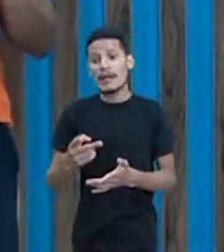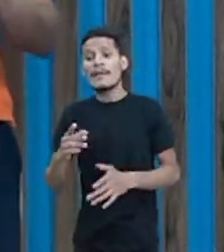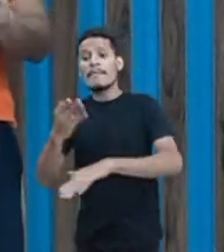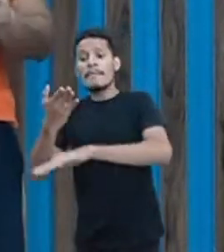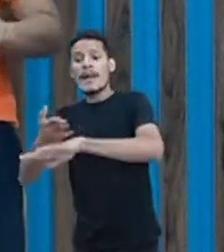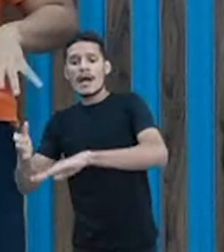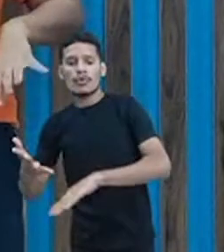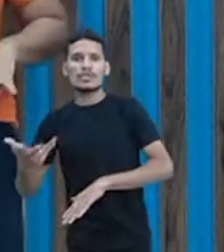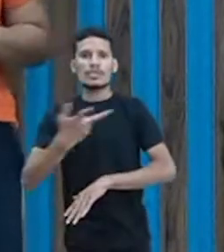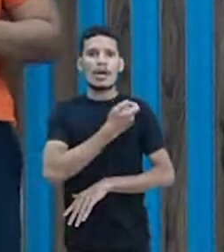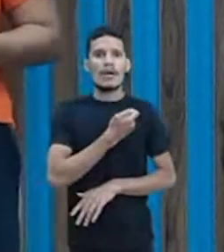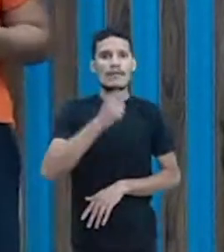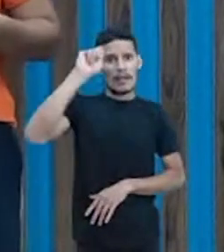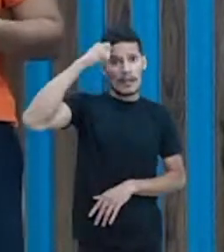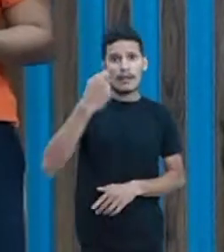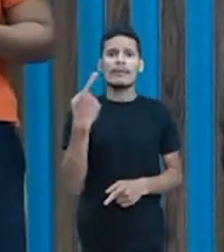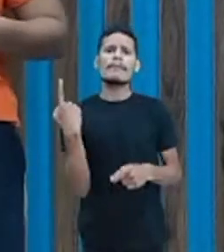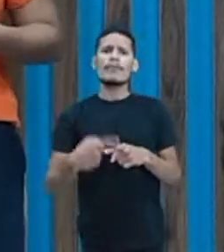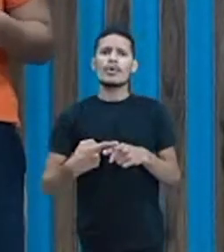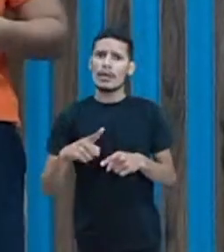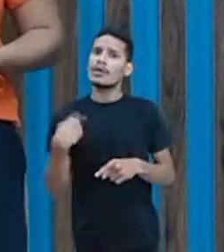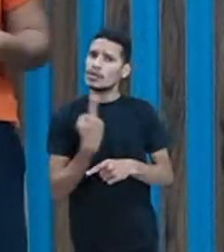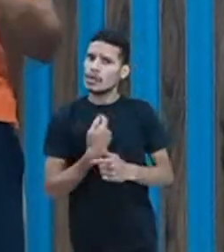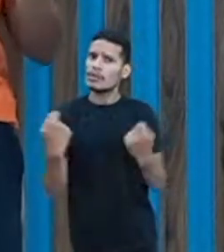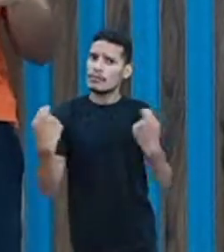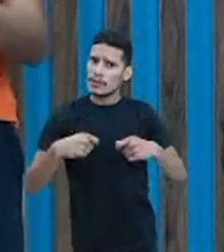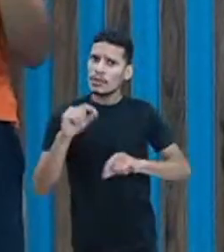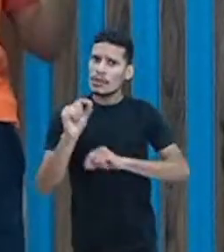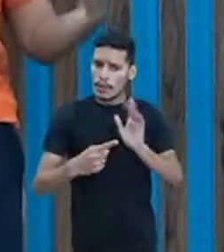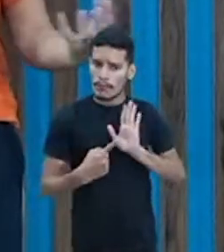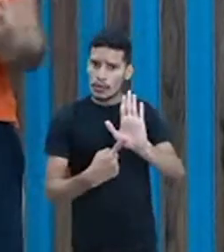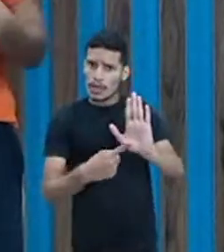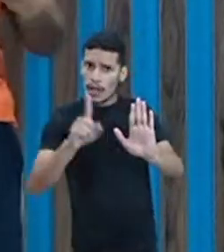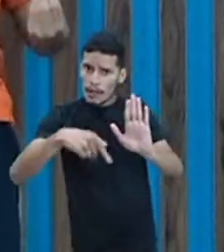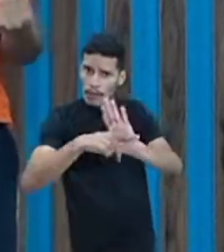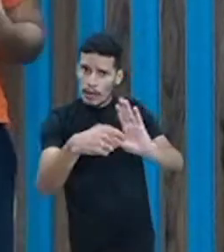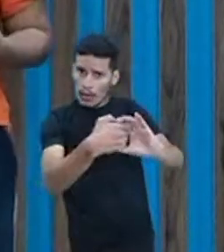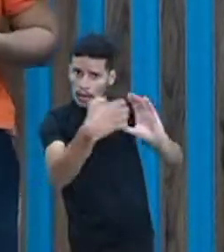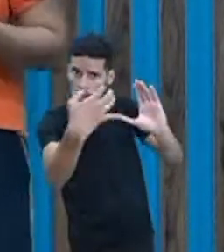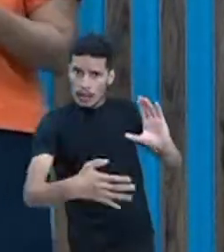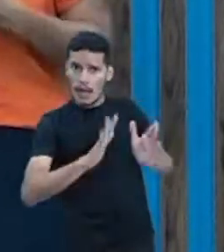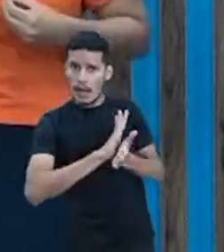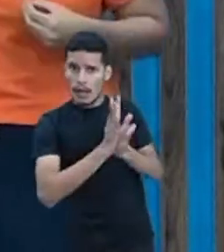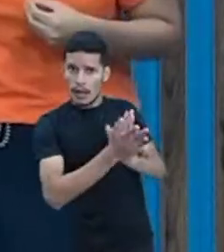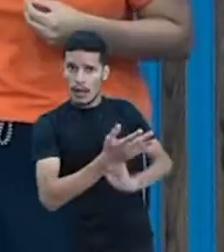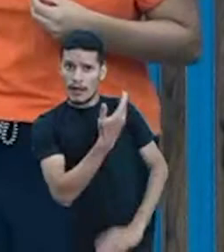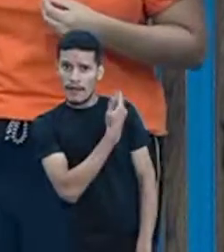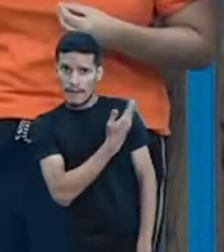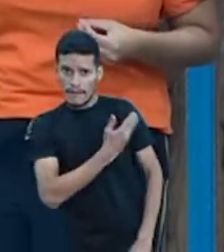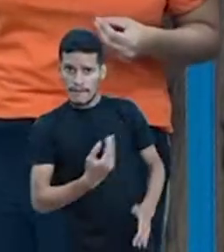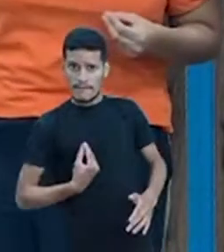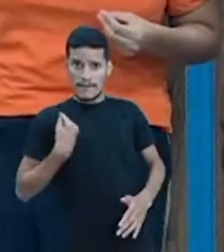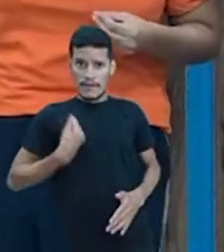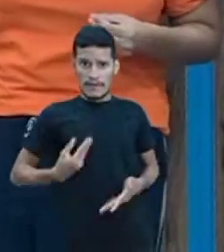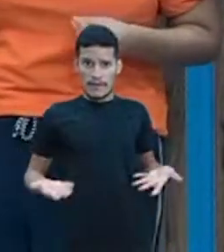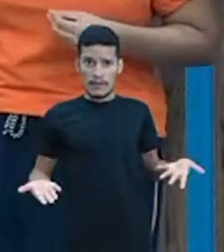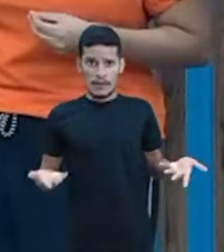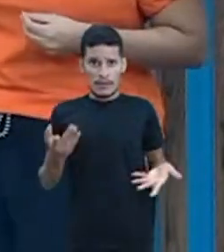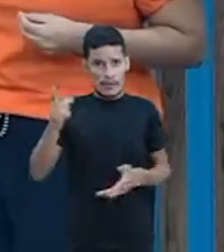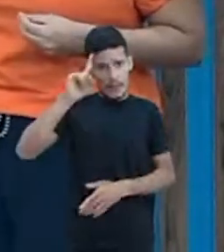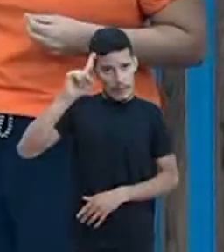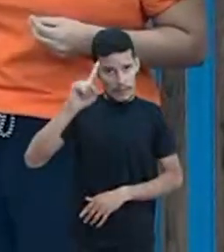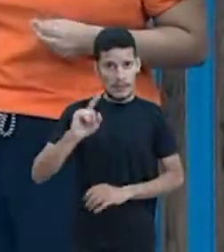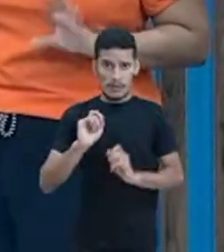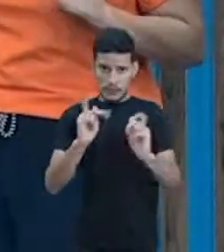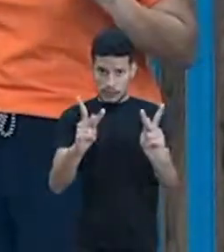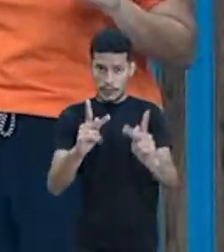isso, quanto isso não é uma característica do racismo, né, que a gente vive diariamente. Então, para casa, eu